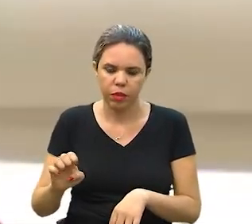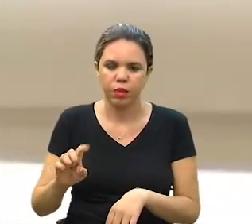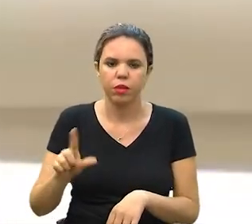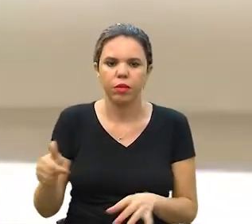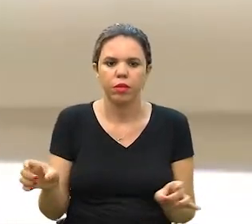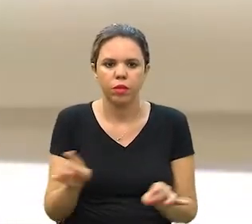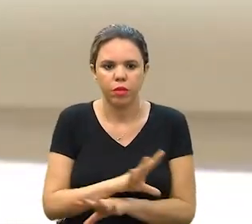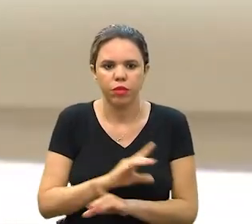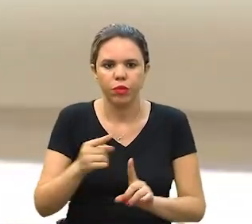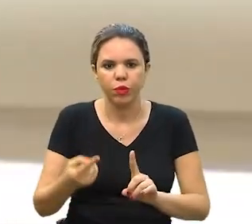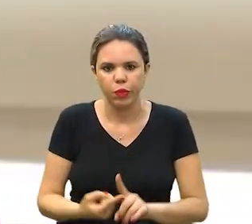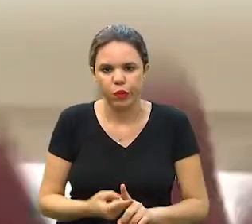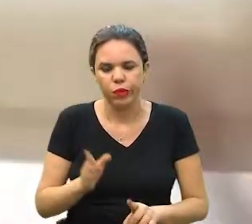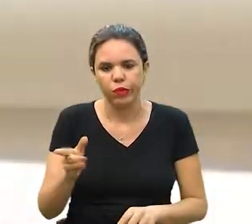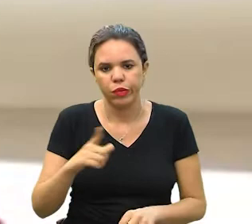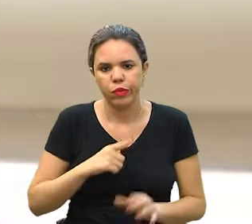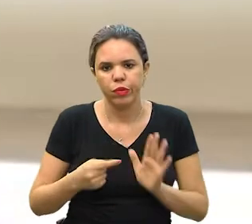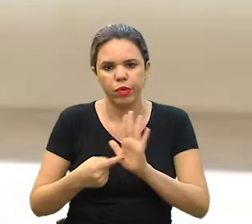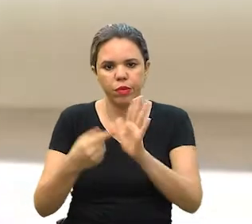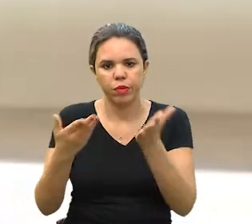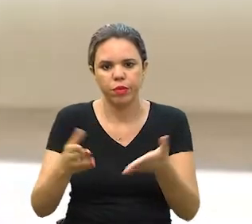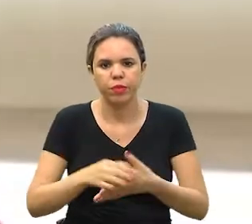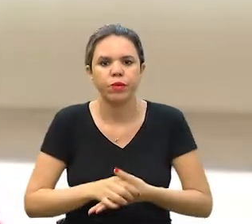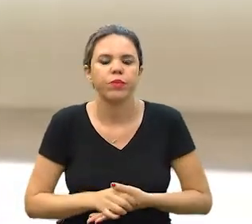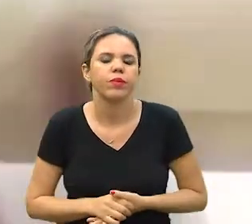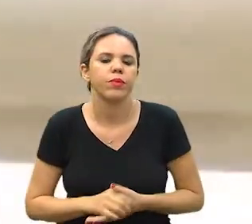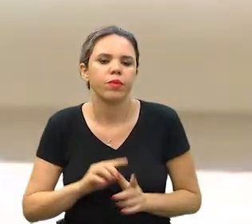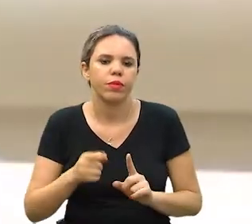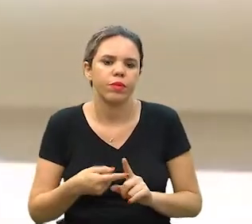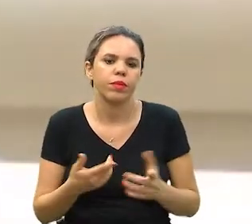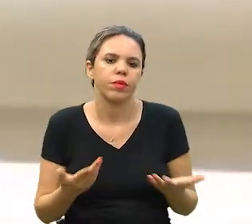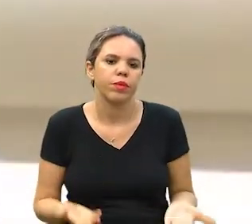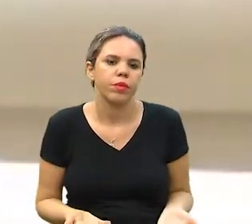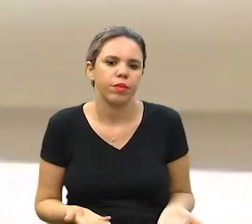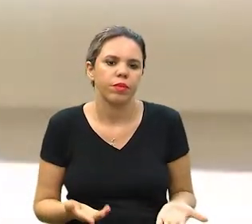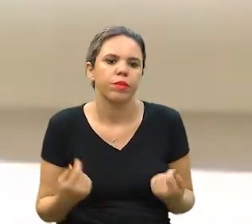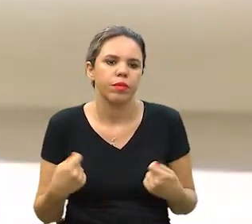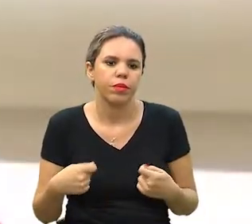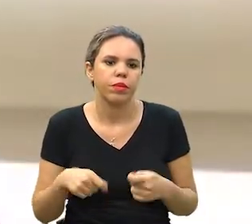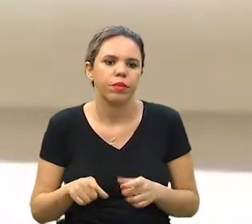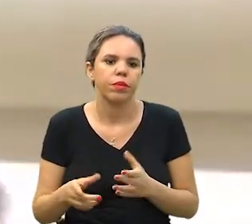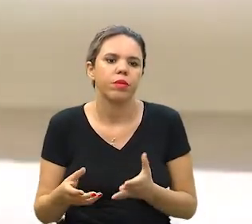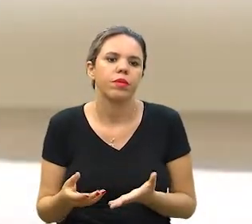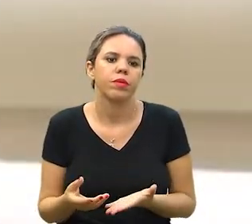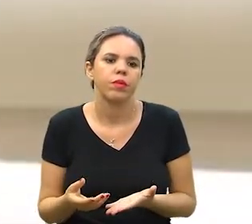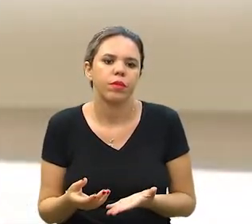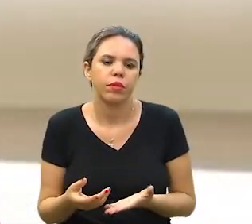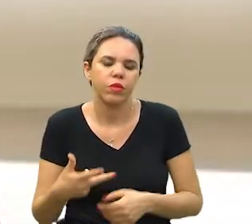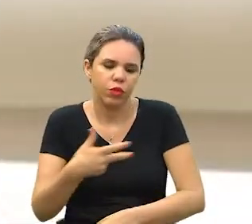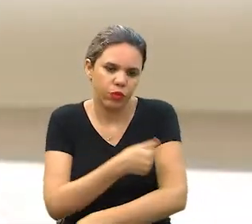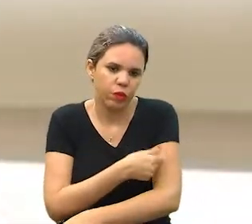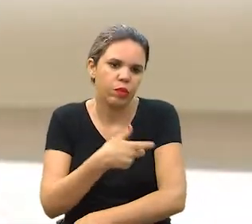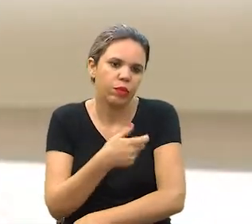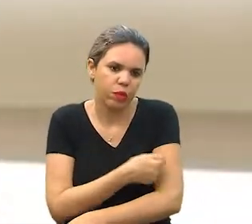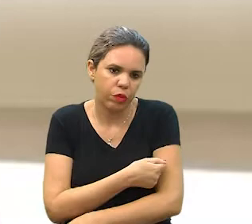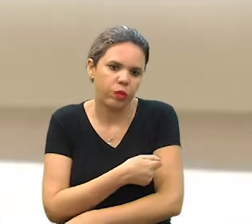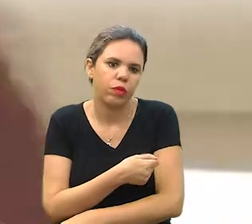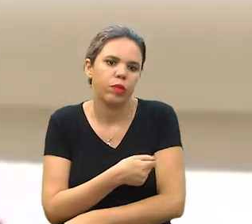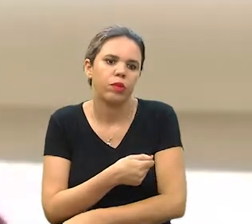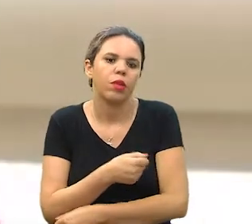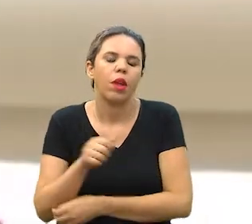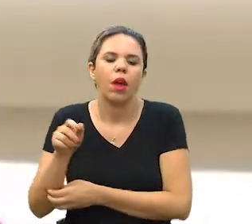Assim, logo que essa gestante que já apresentou isso engravidar, ela deve receber essas injeções,